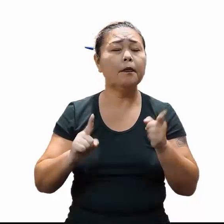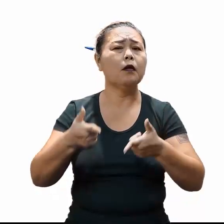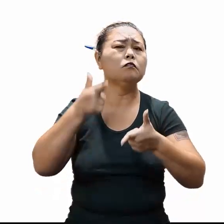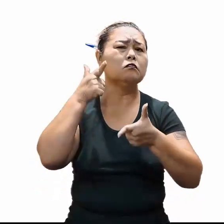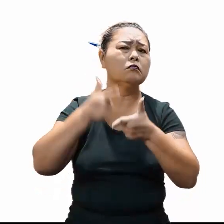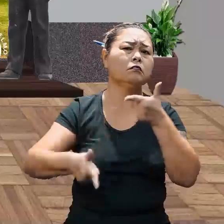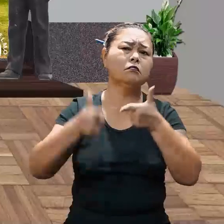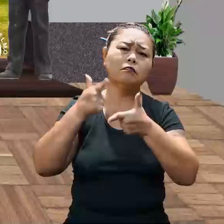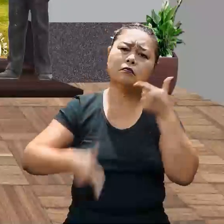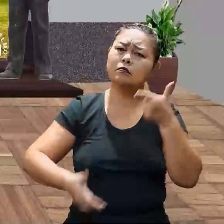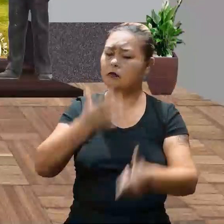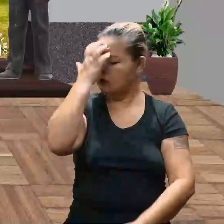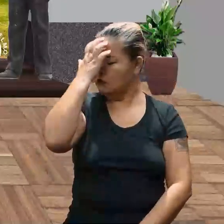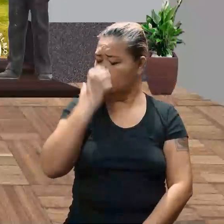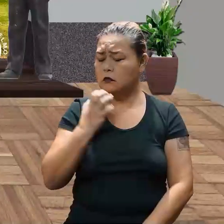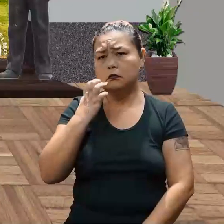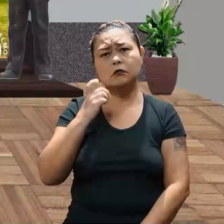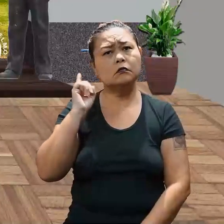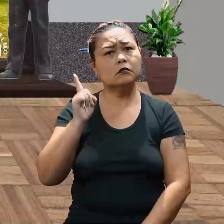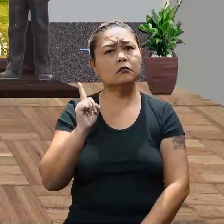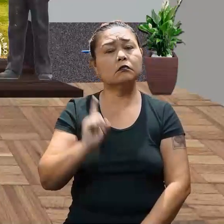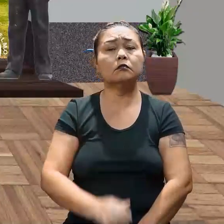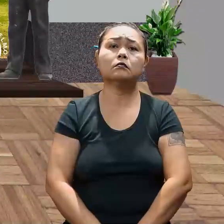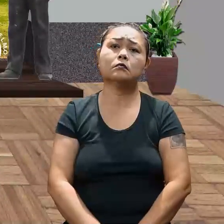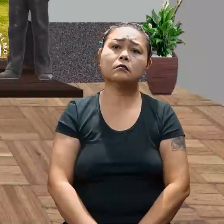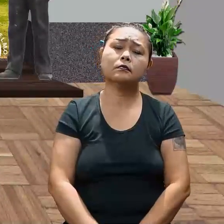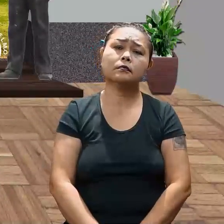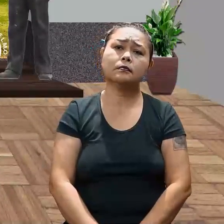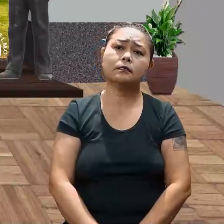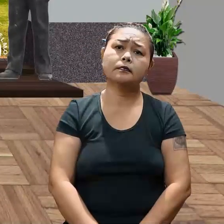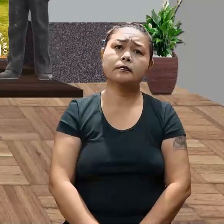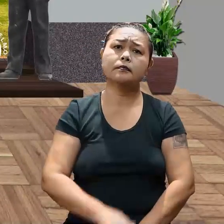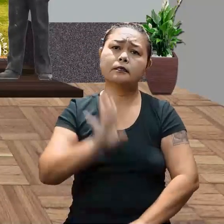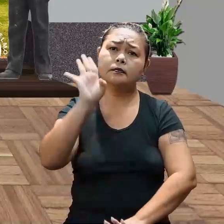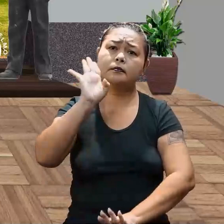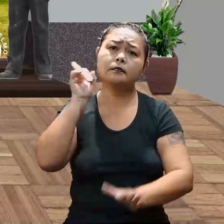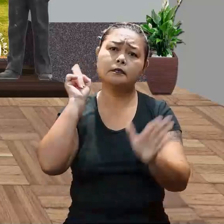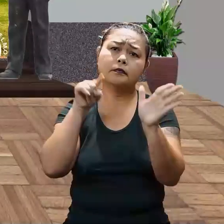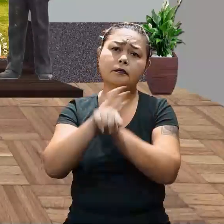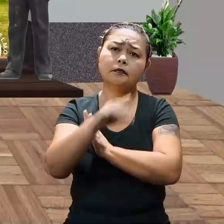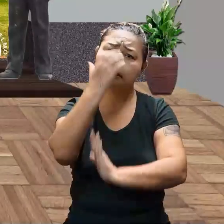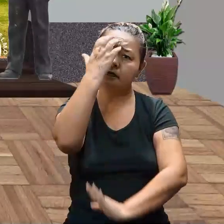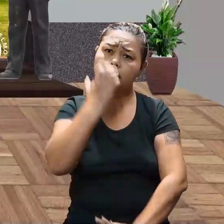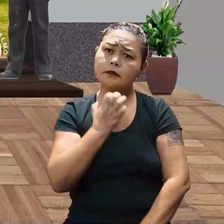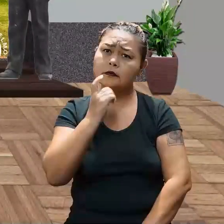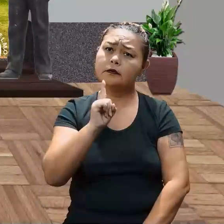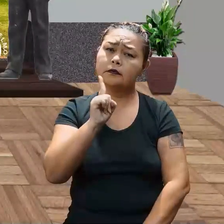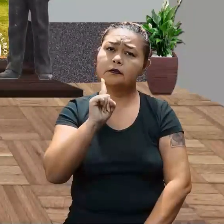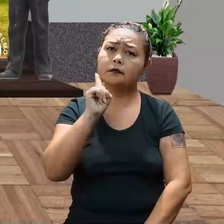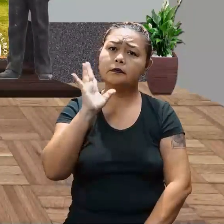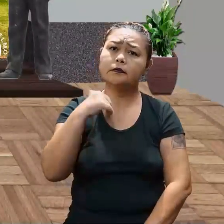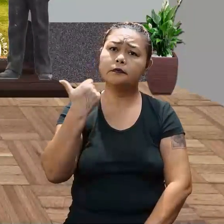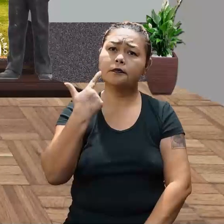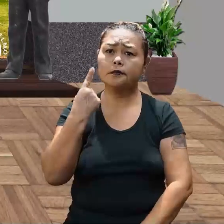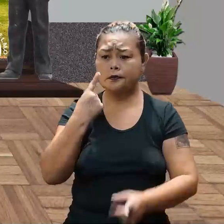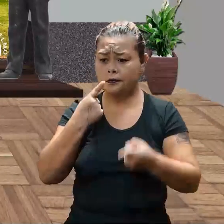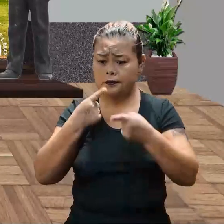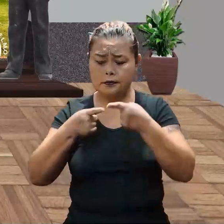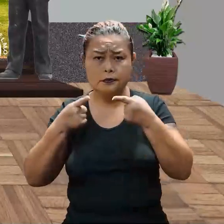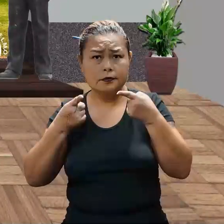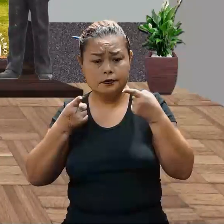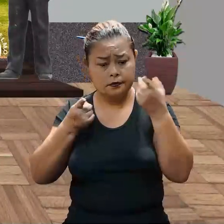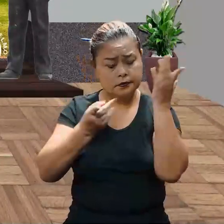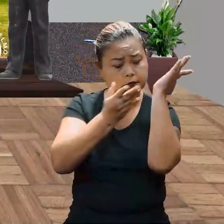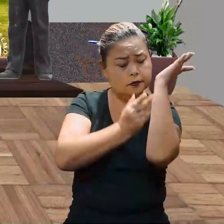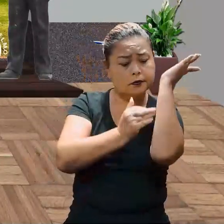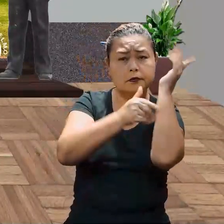problema sério com isso daqui. Uma das questões mais sérias que nós tivemos vão ser o conflito dos